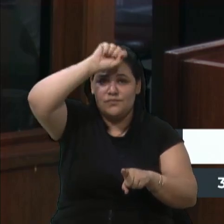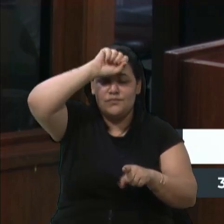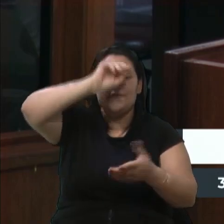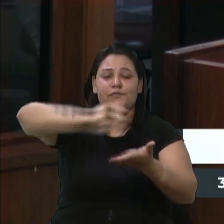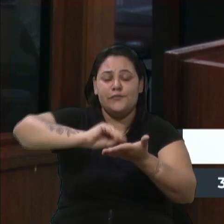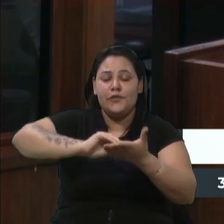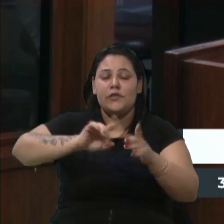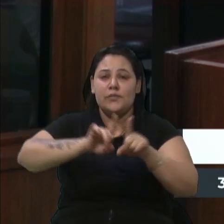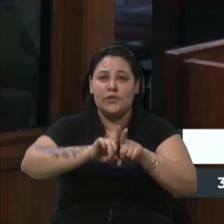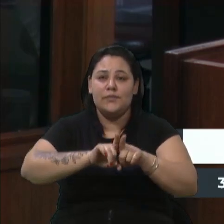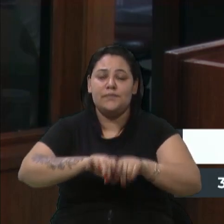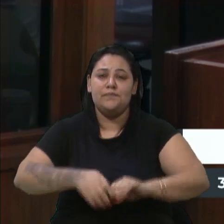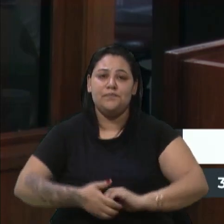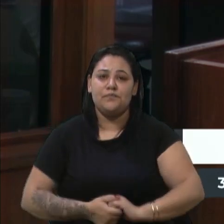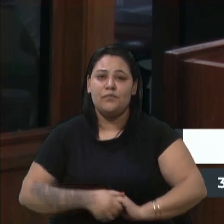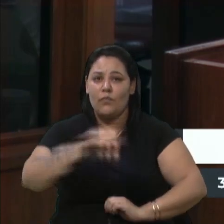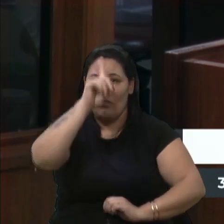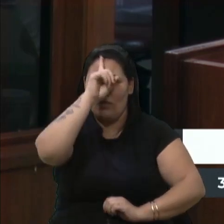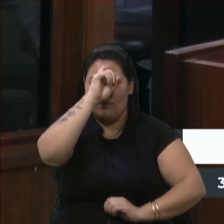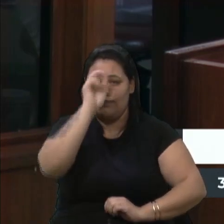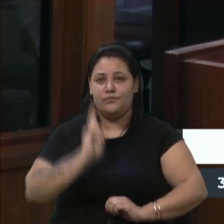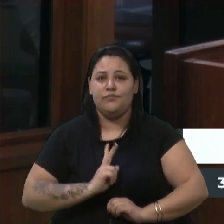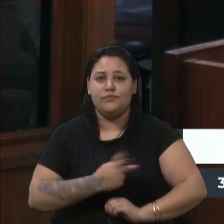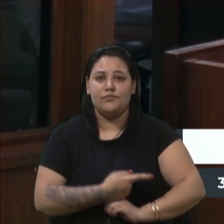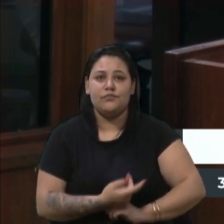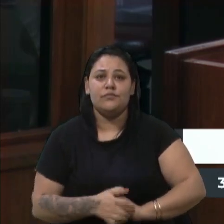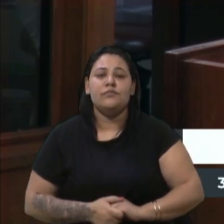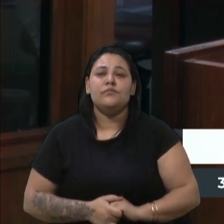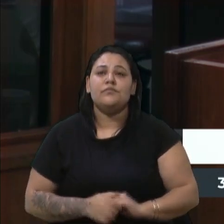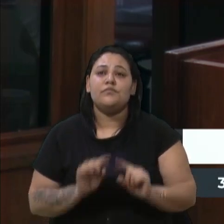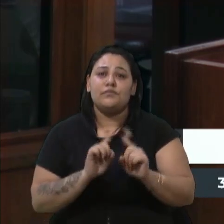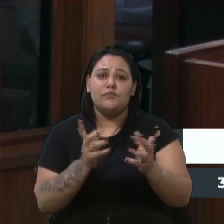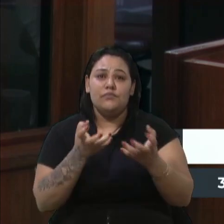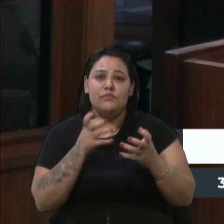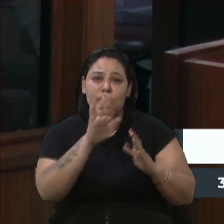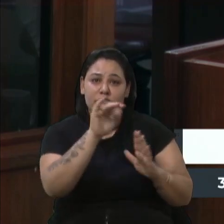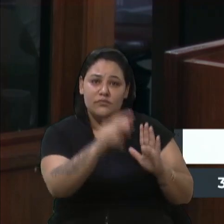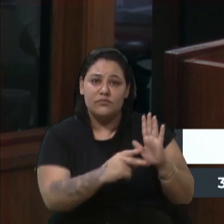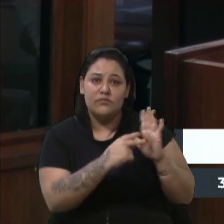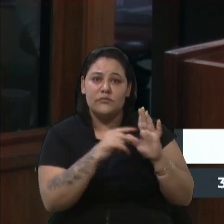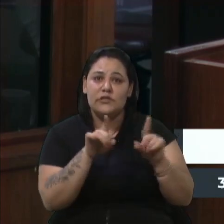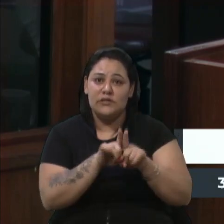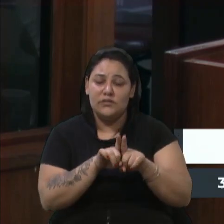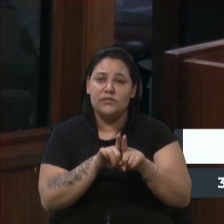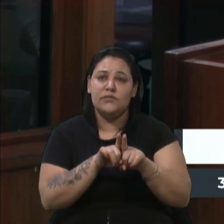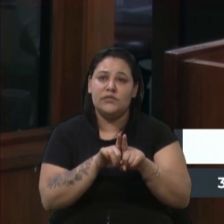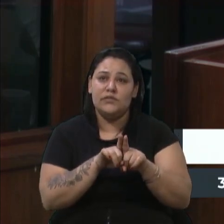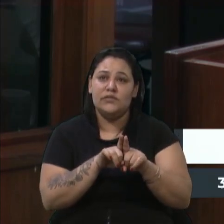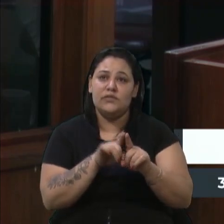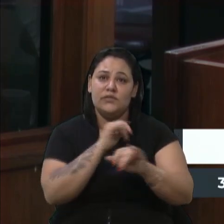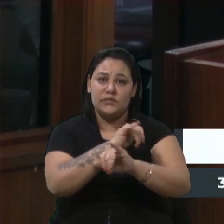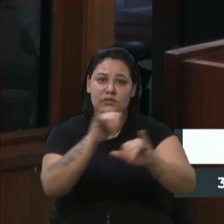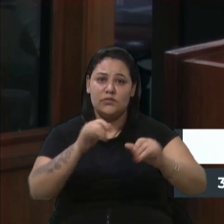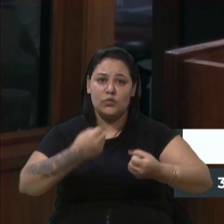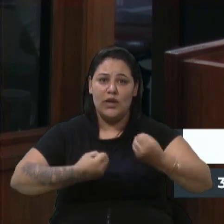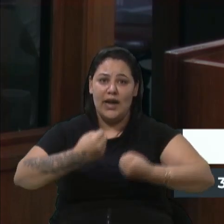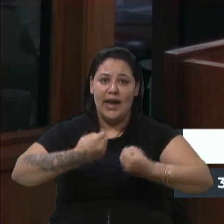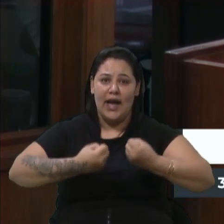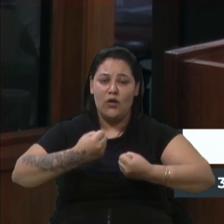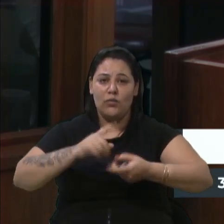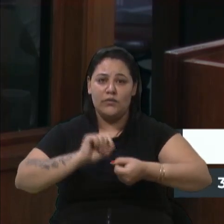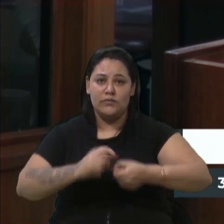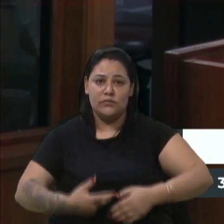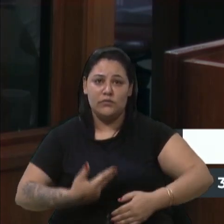o Hospital Veterinário. Mas quero chamar a atenção aqui, que foi anunciado também recentemente o castramóvel.